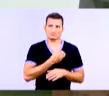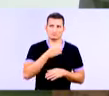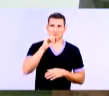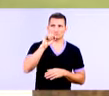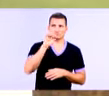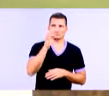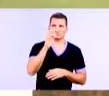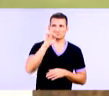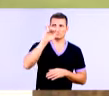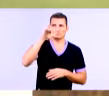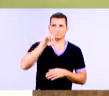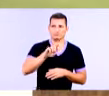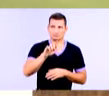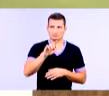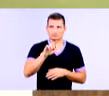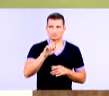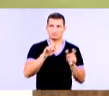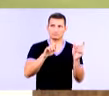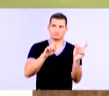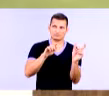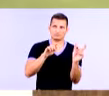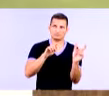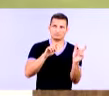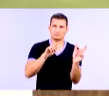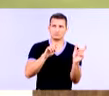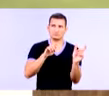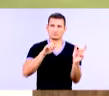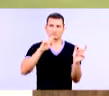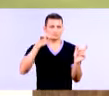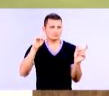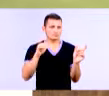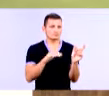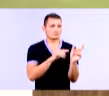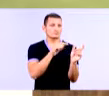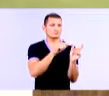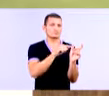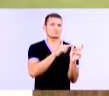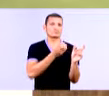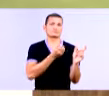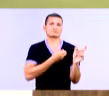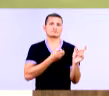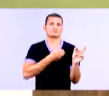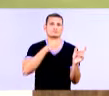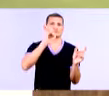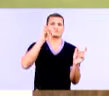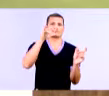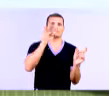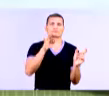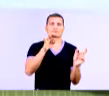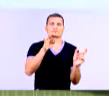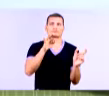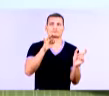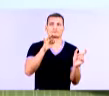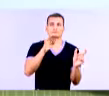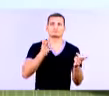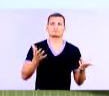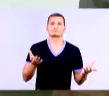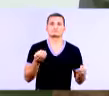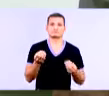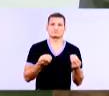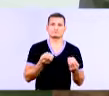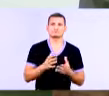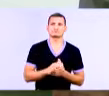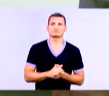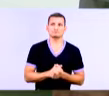string e o programa estivesse esperando receber um número, um inteiro? Quer que eu responda ou o senhor responde? Pode